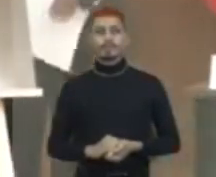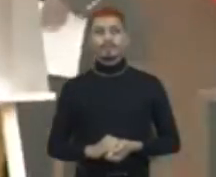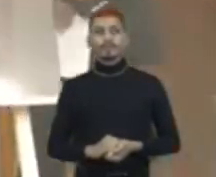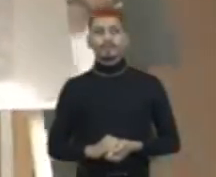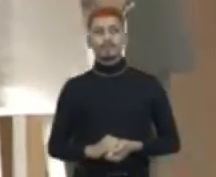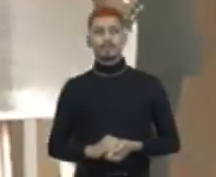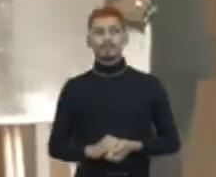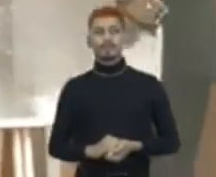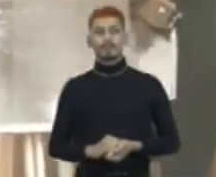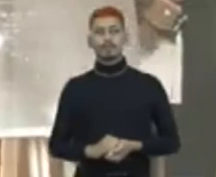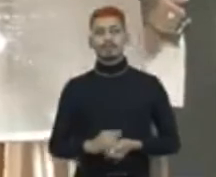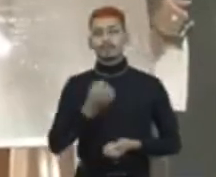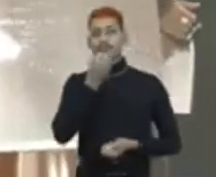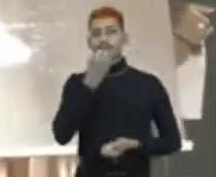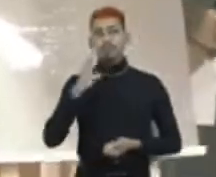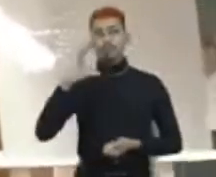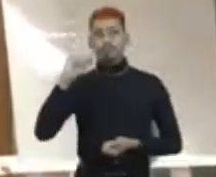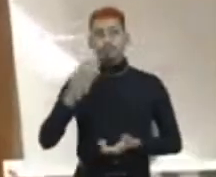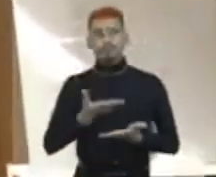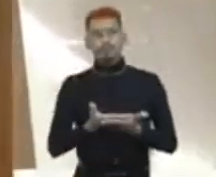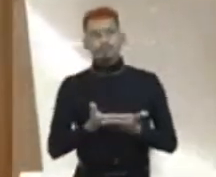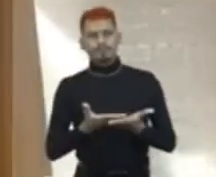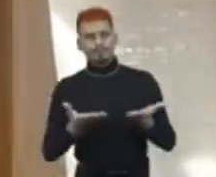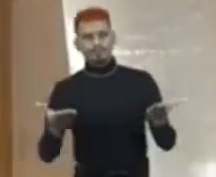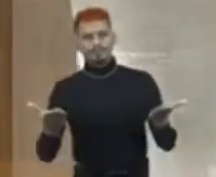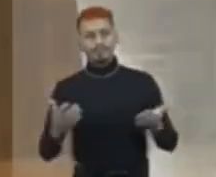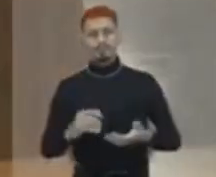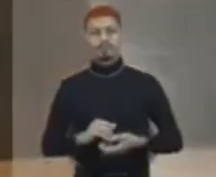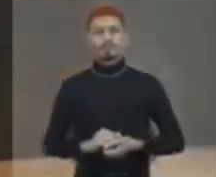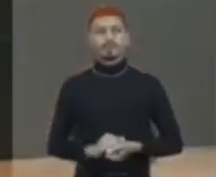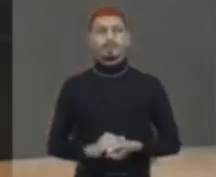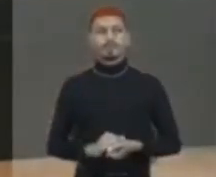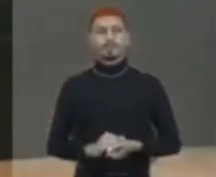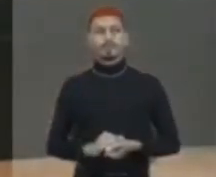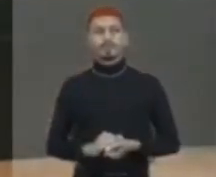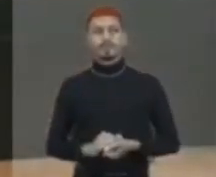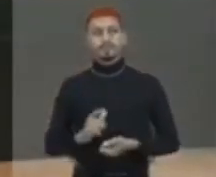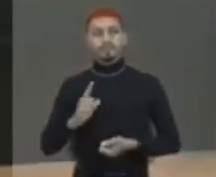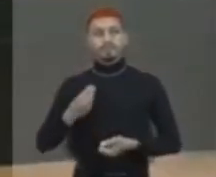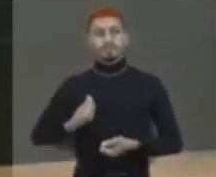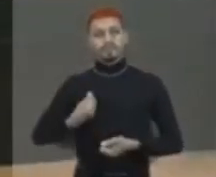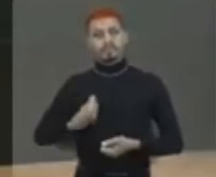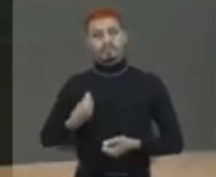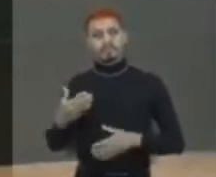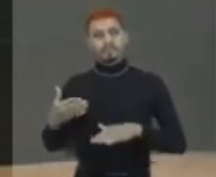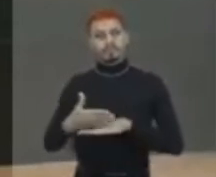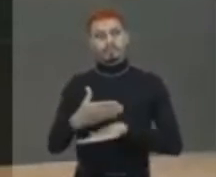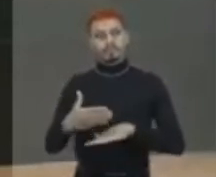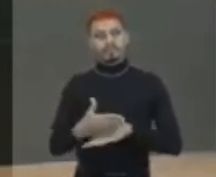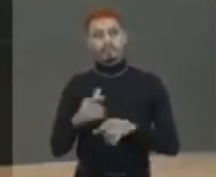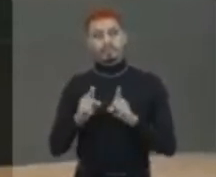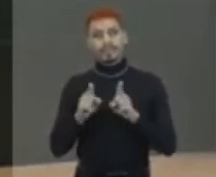Desculpe. Boa noite a todas e a todos presentes e que nos acompanham à